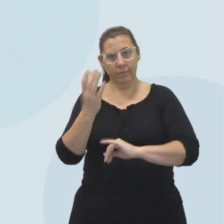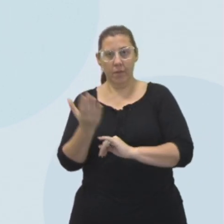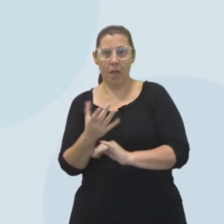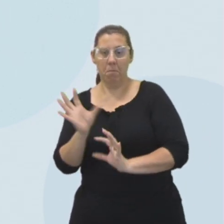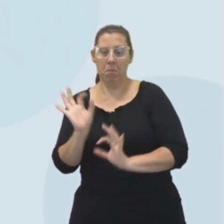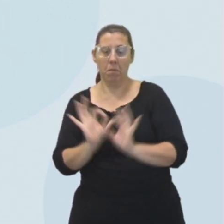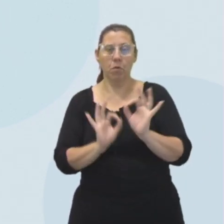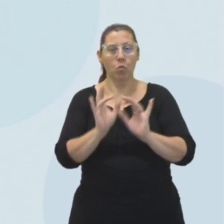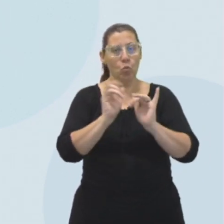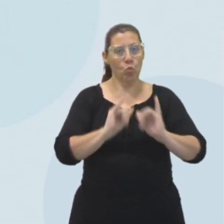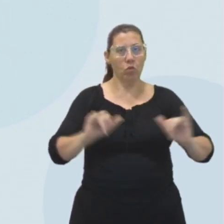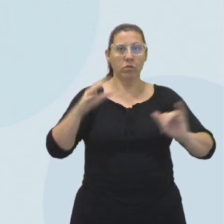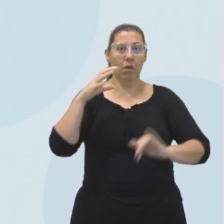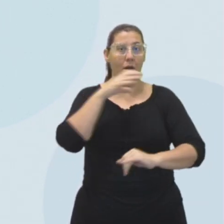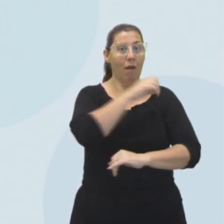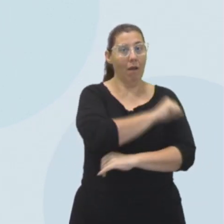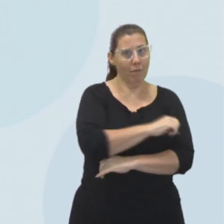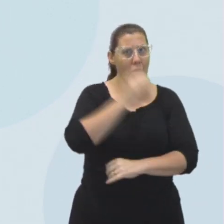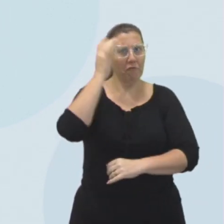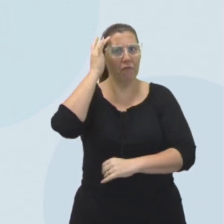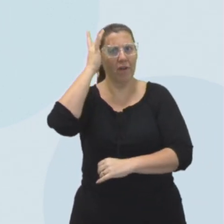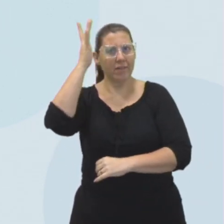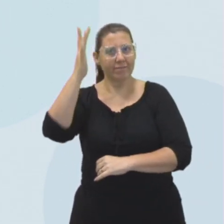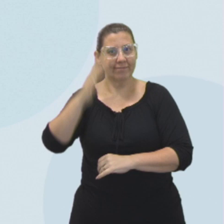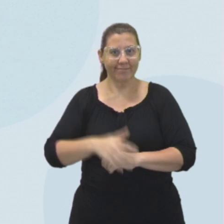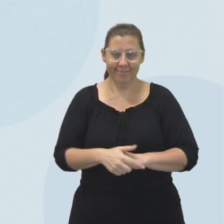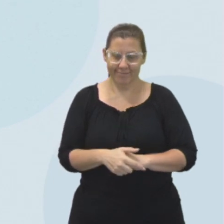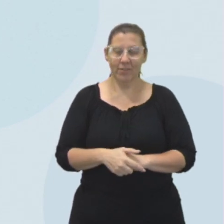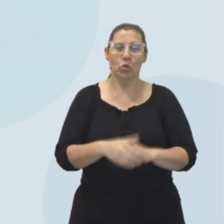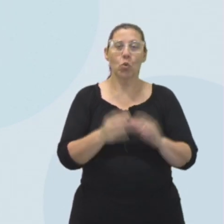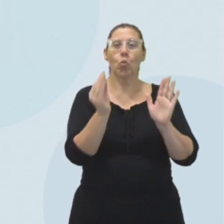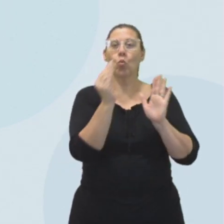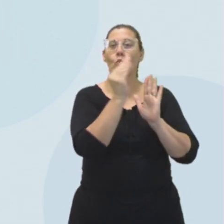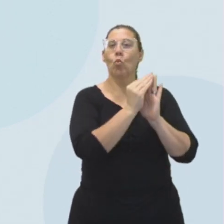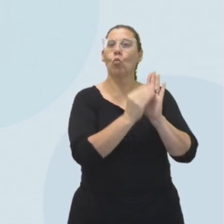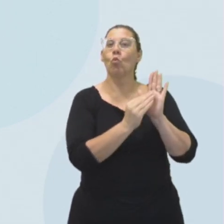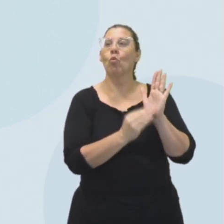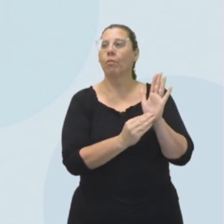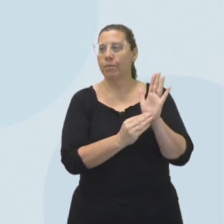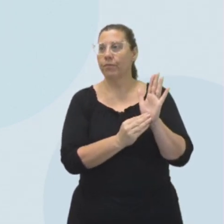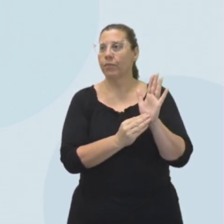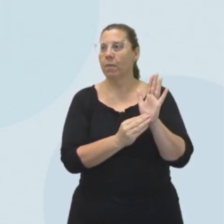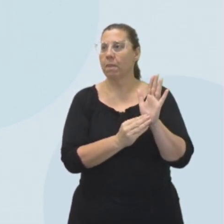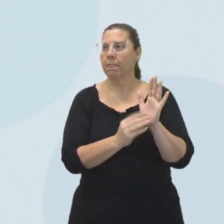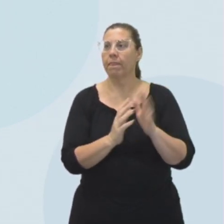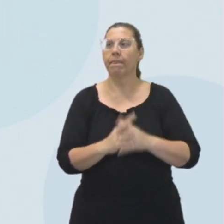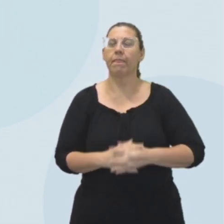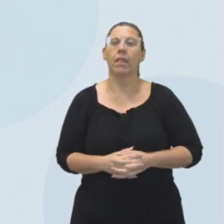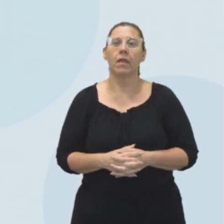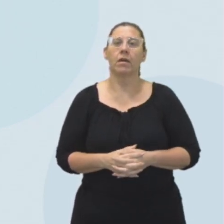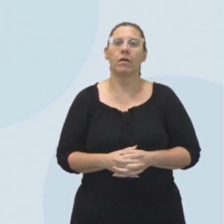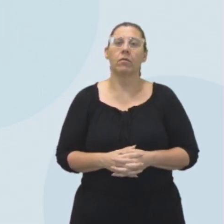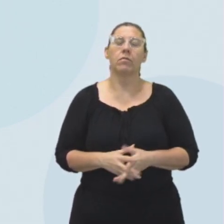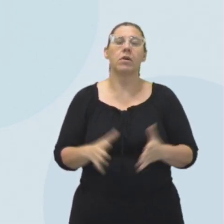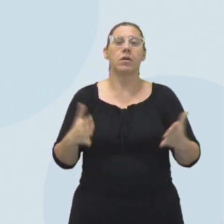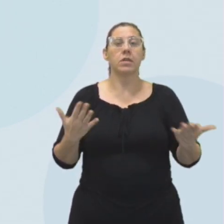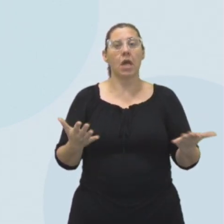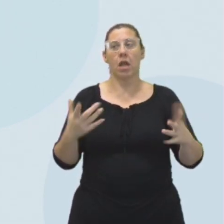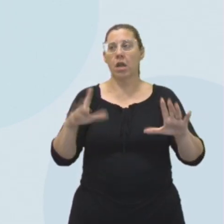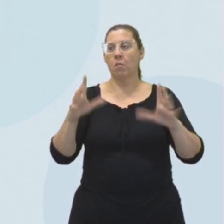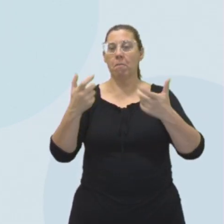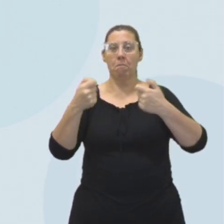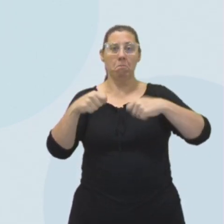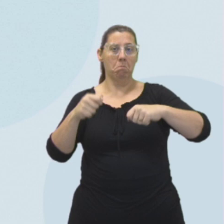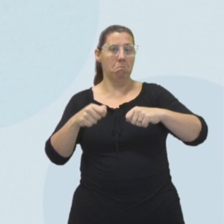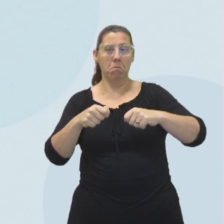e a divulgação rápida e fácil de um conteúdo, né, um conteúdo audiovisual, e ela não precisa